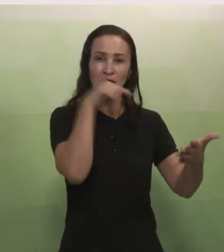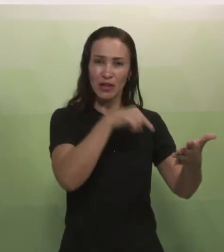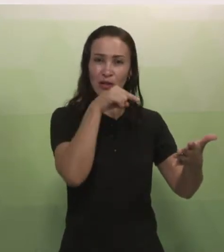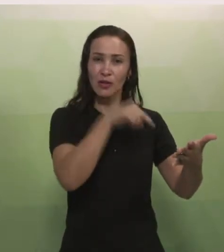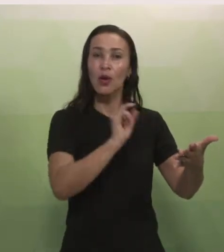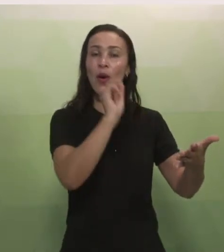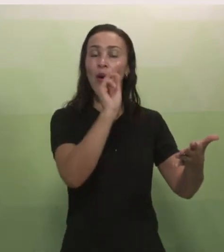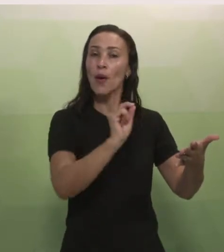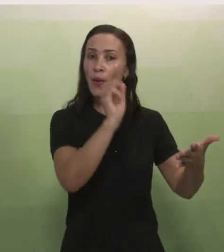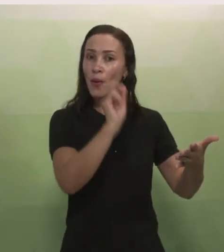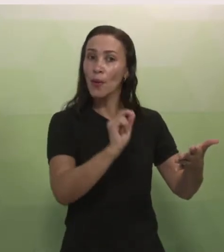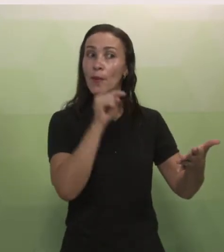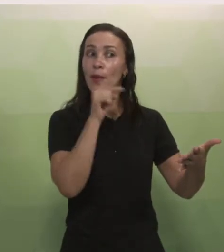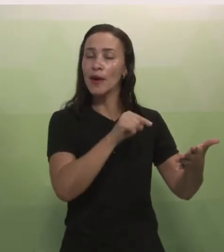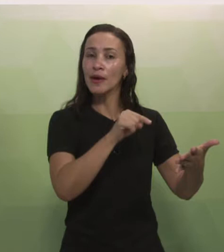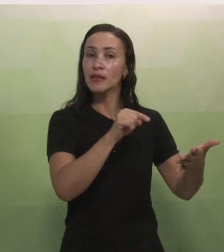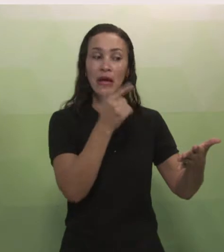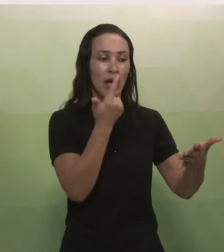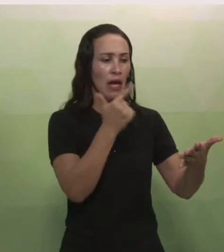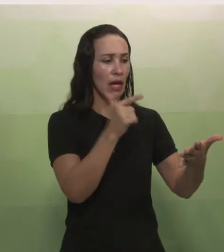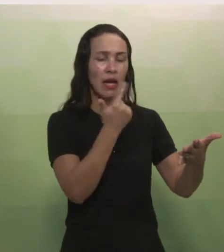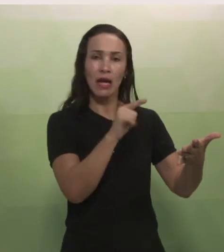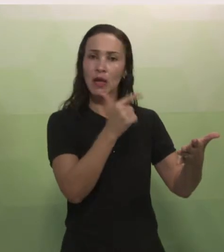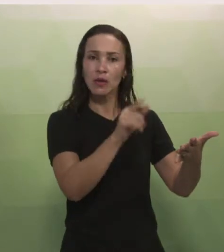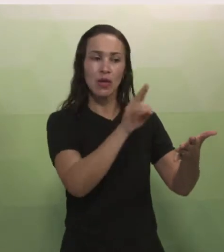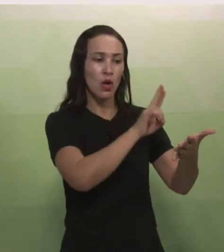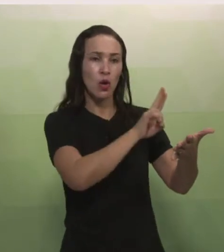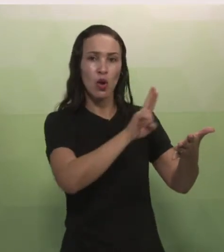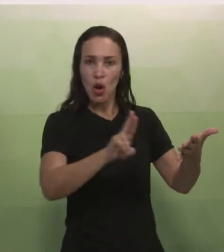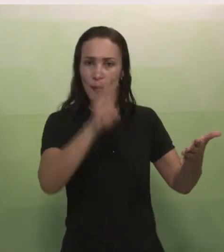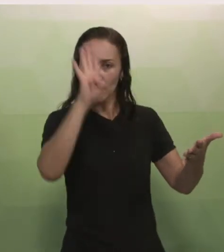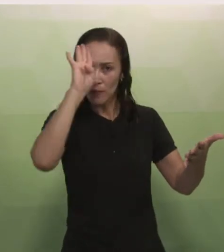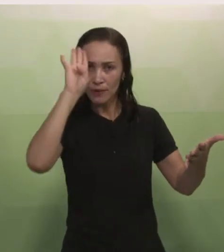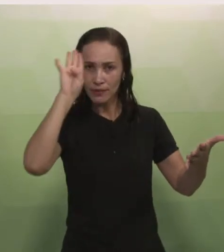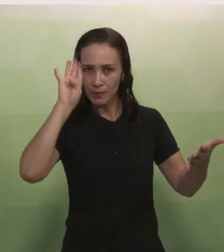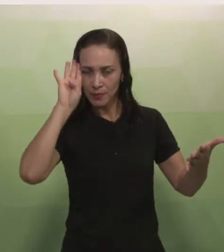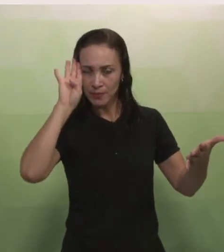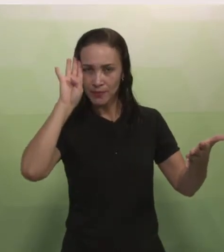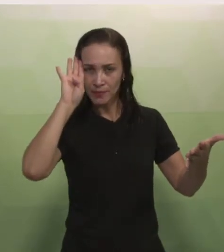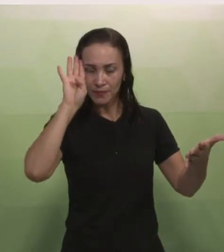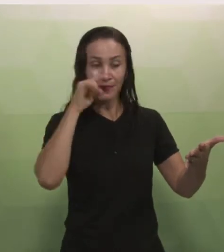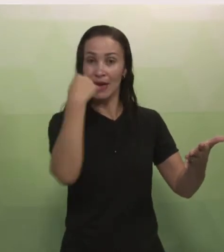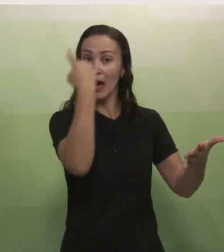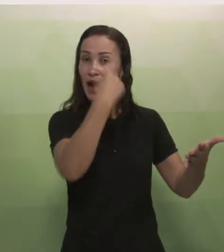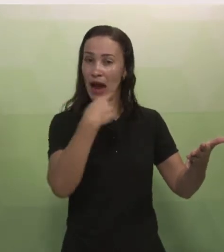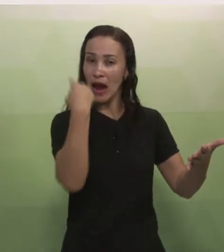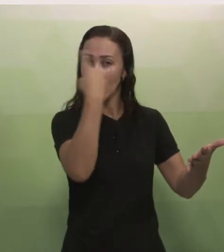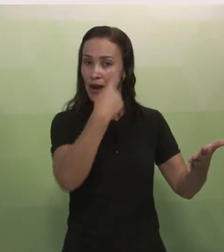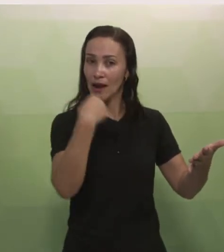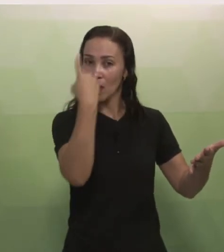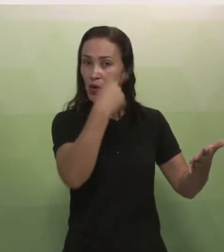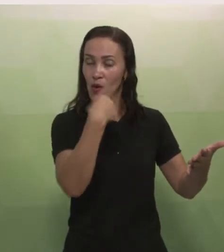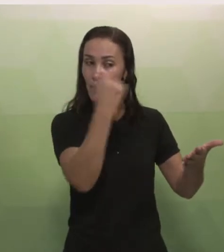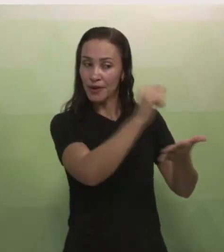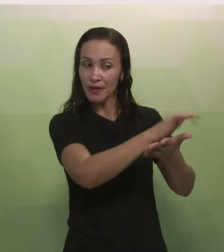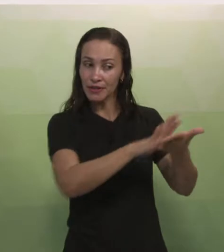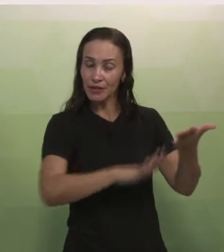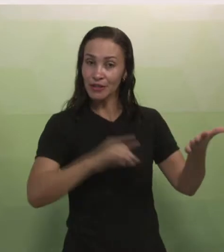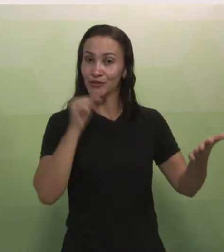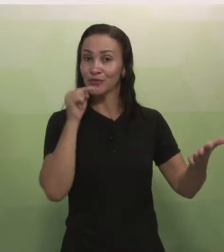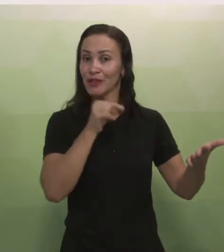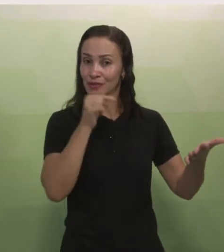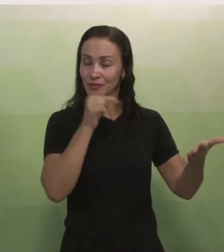de espécie alguma em que não constem o nome do acadêmico, a carga horária da atividade